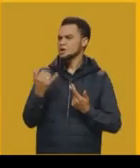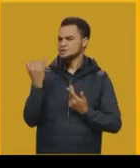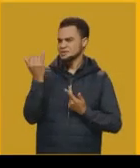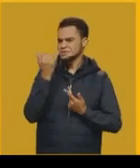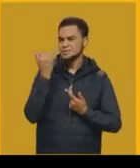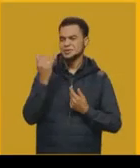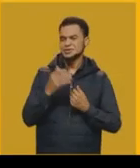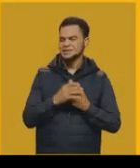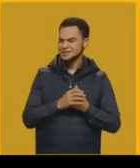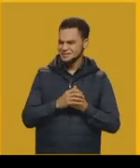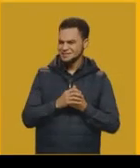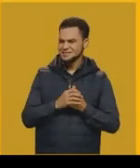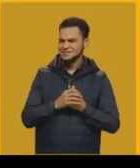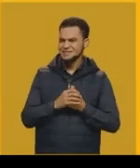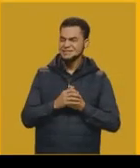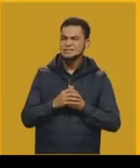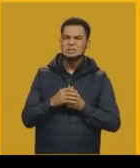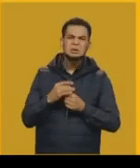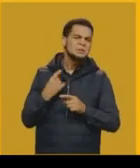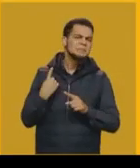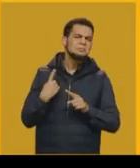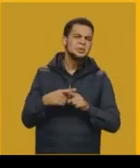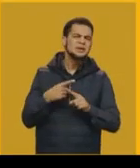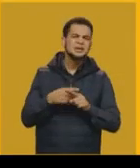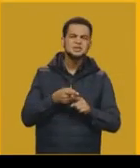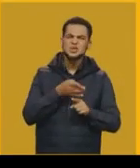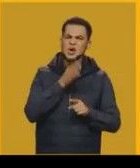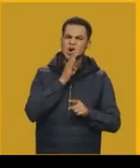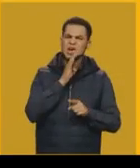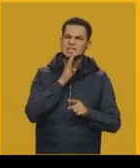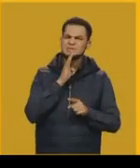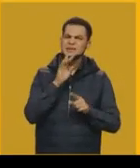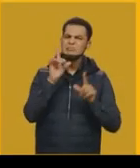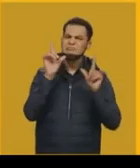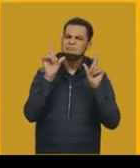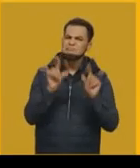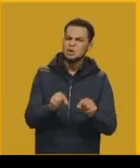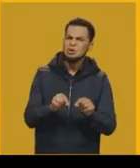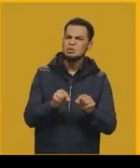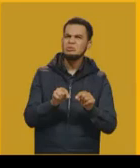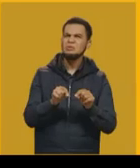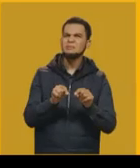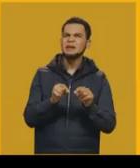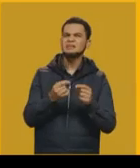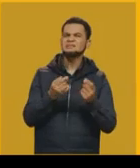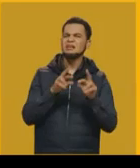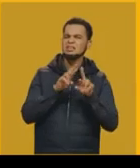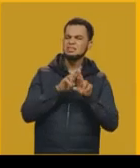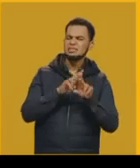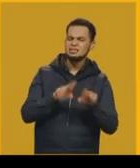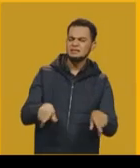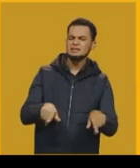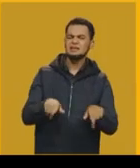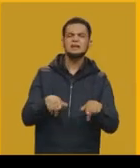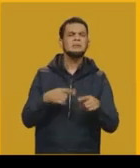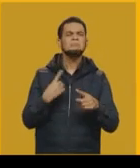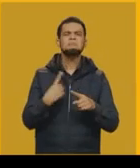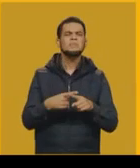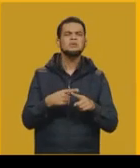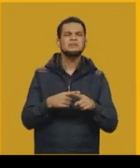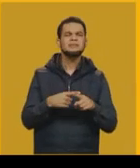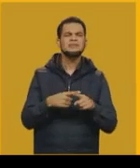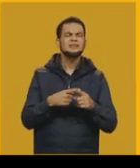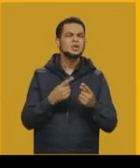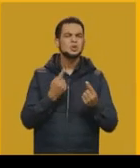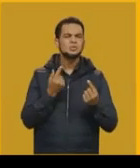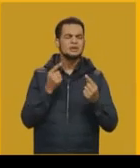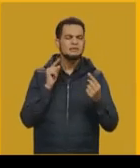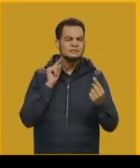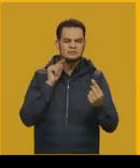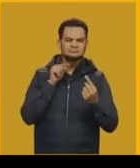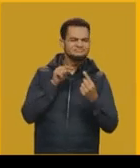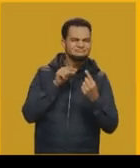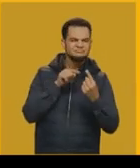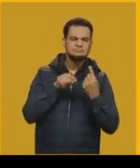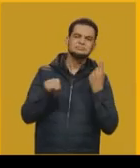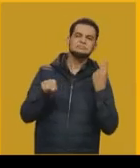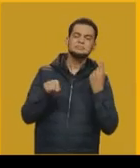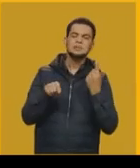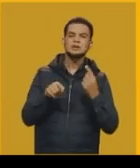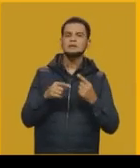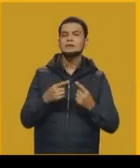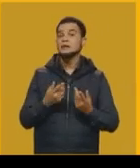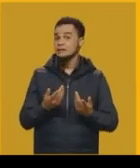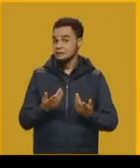pouco ou de maneira tão distorcida a história da África? Então, eu trouxe aqui umas imagens que para a gente poder identificar quais delas